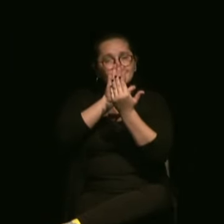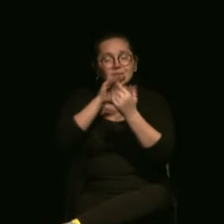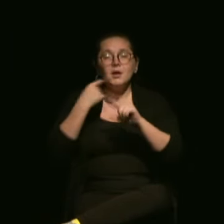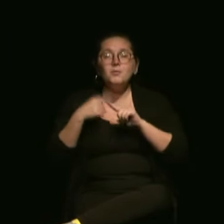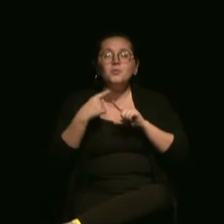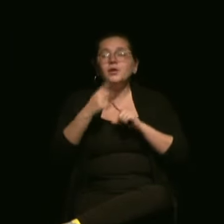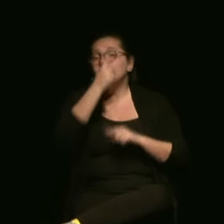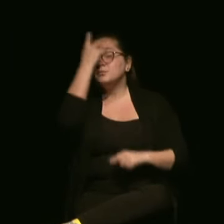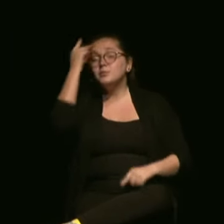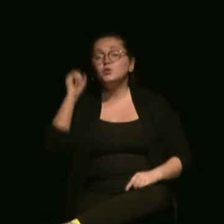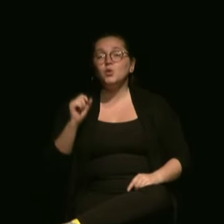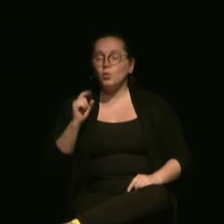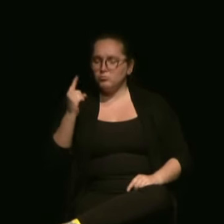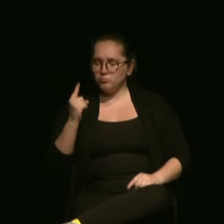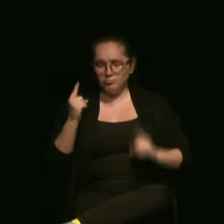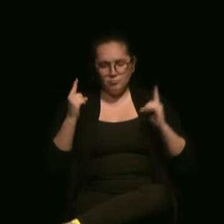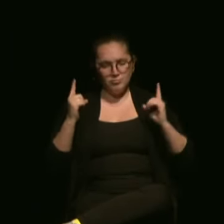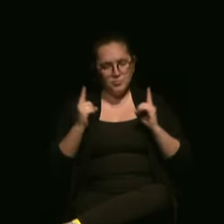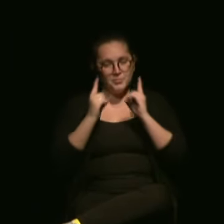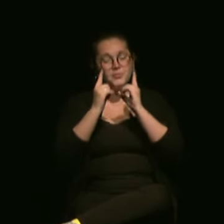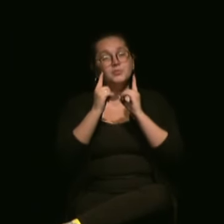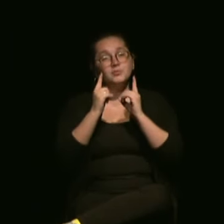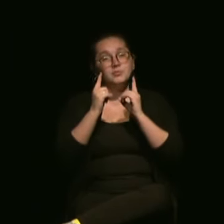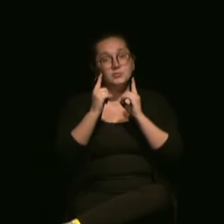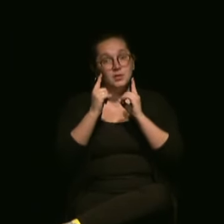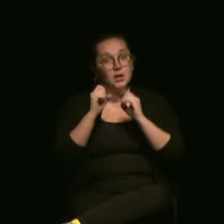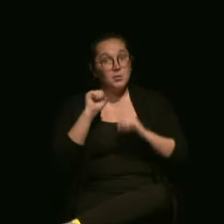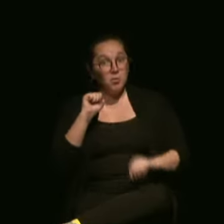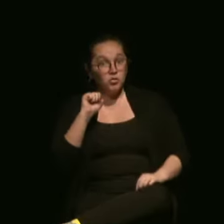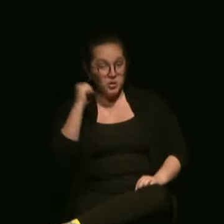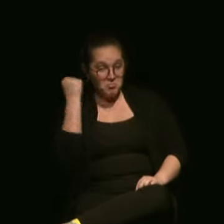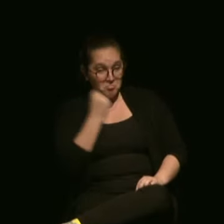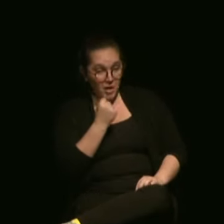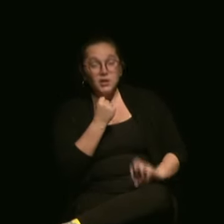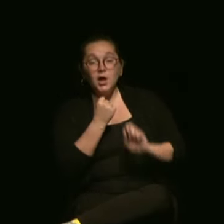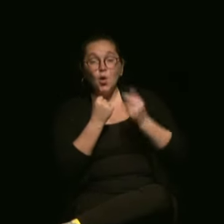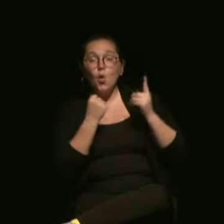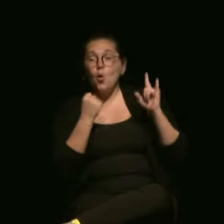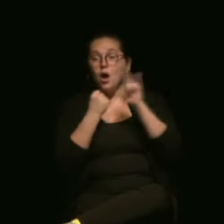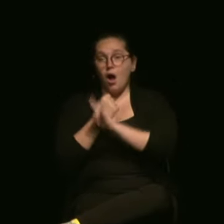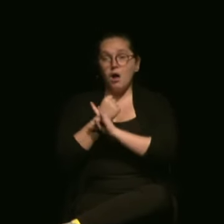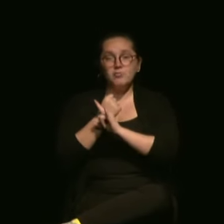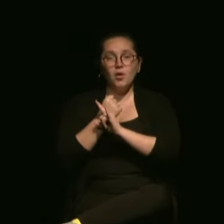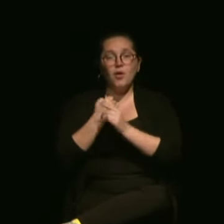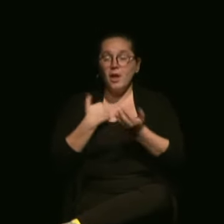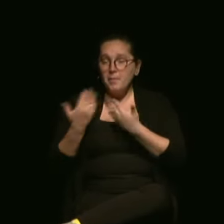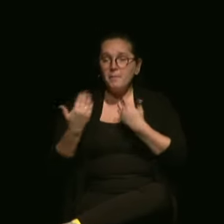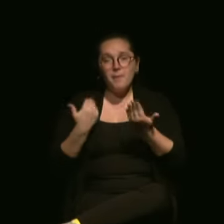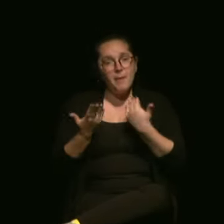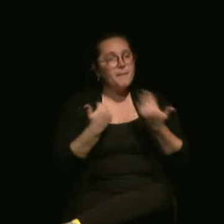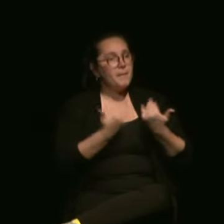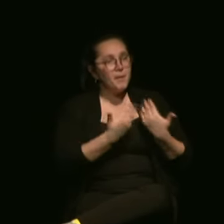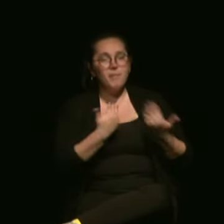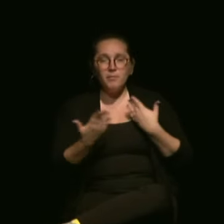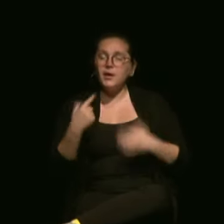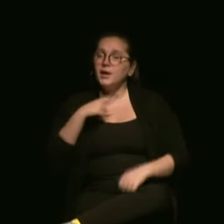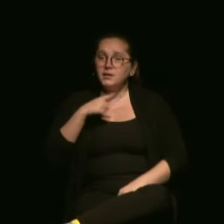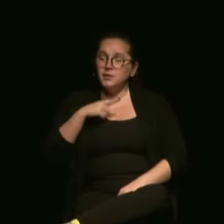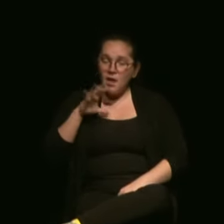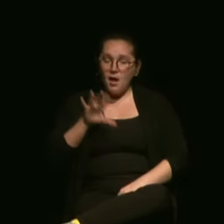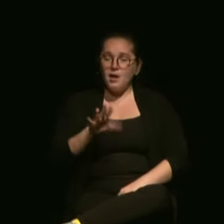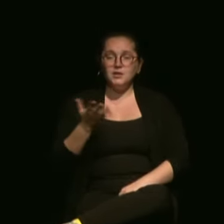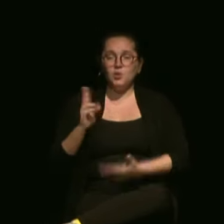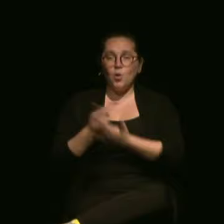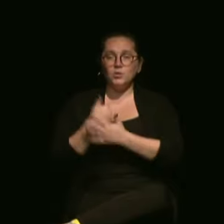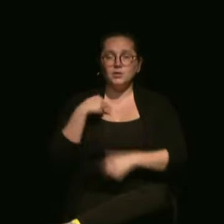onde as pessoas se matam ou se amam e falam, sabe? E aí a vida se passa assim.